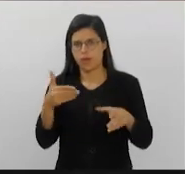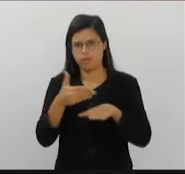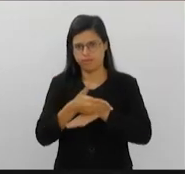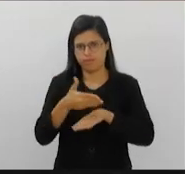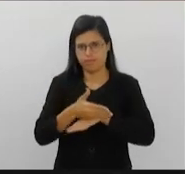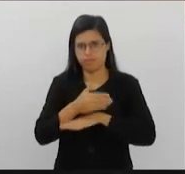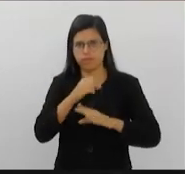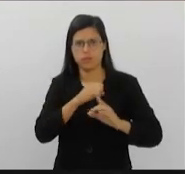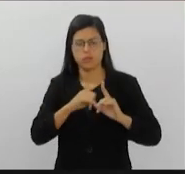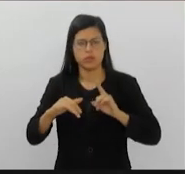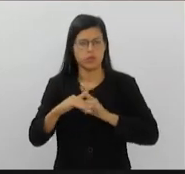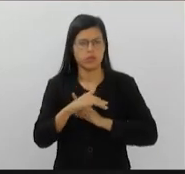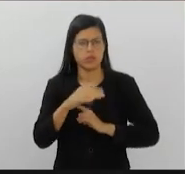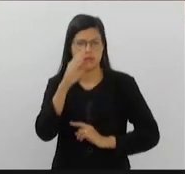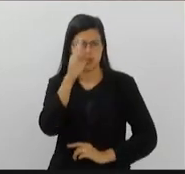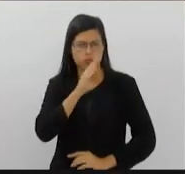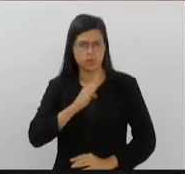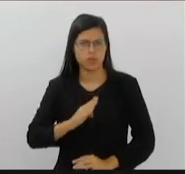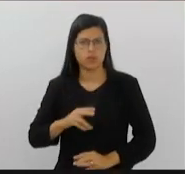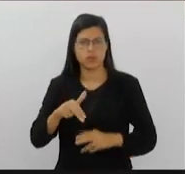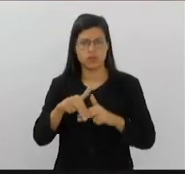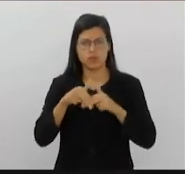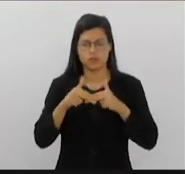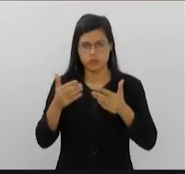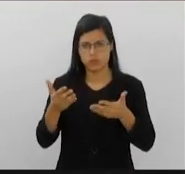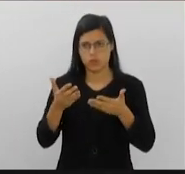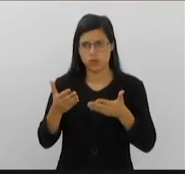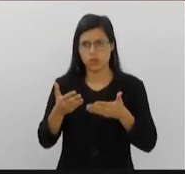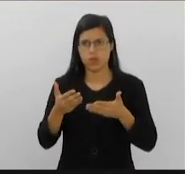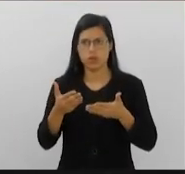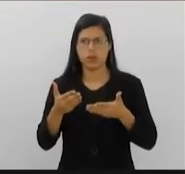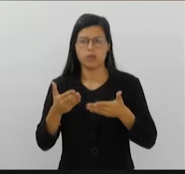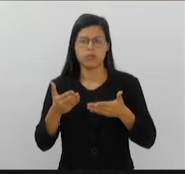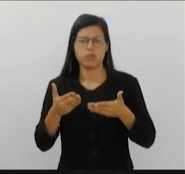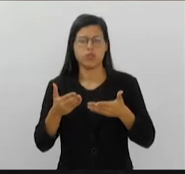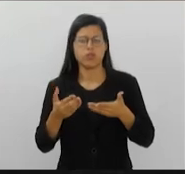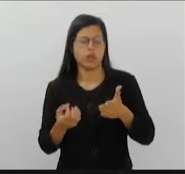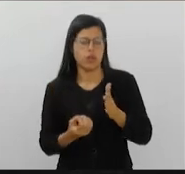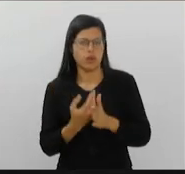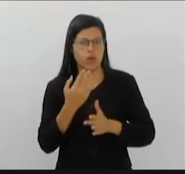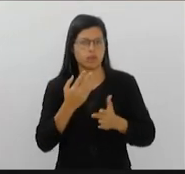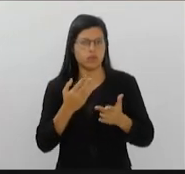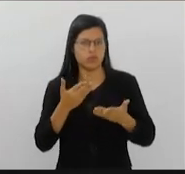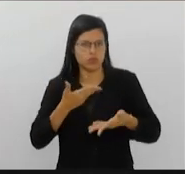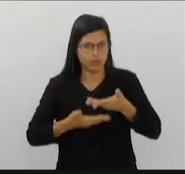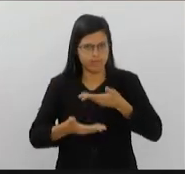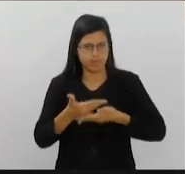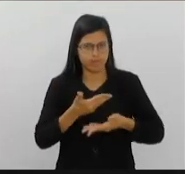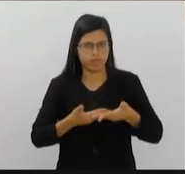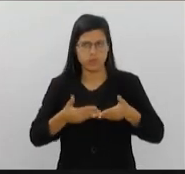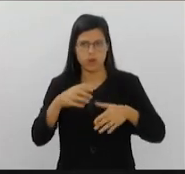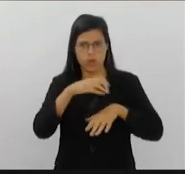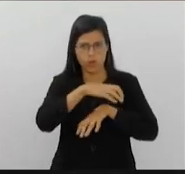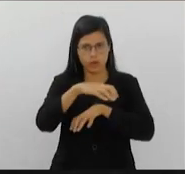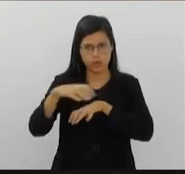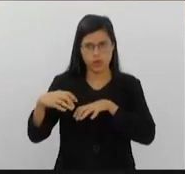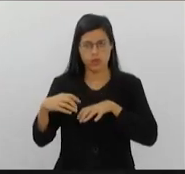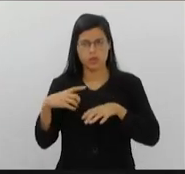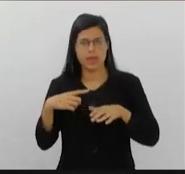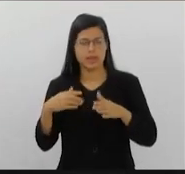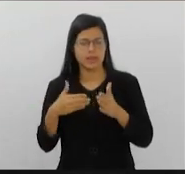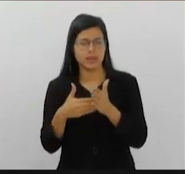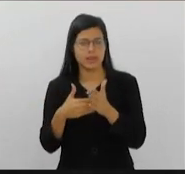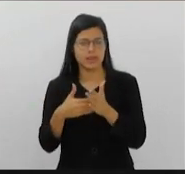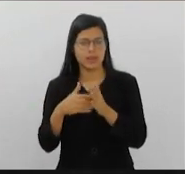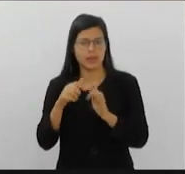participação da sociedade civil brasileira, e por isso nós criamos os diálogos regionais. Nós temos até julho já confirmados 30 diálogos regionais